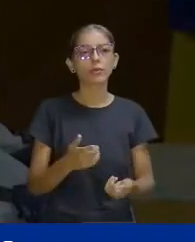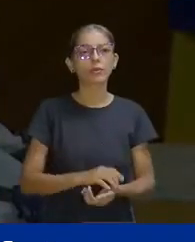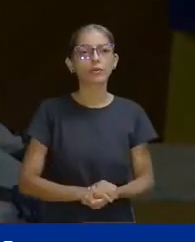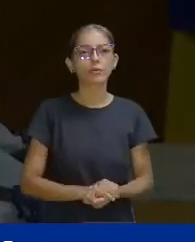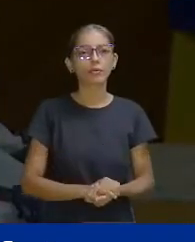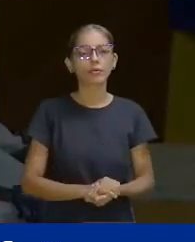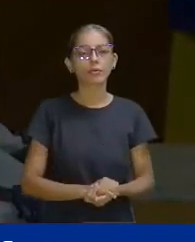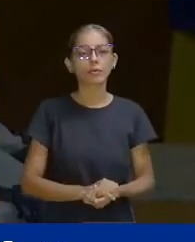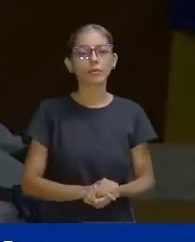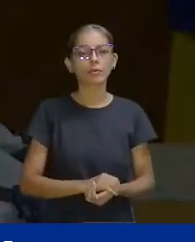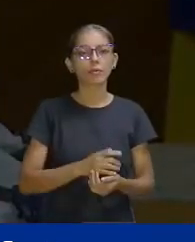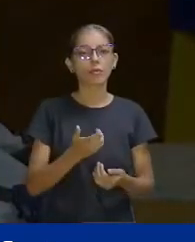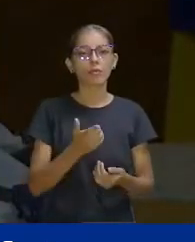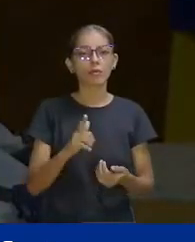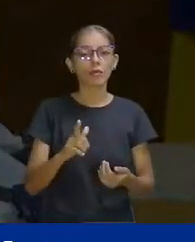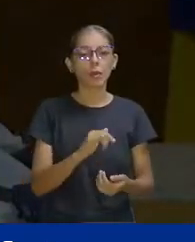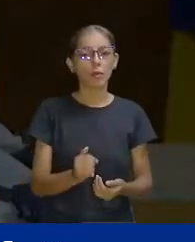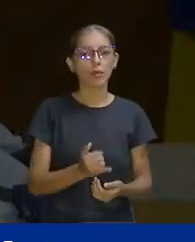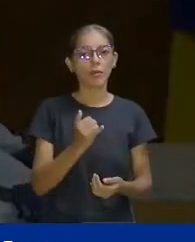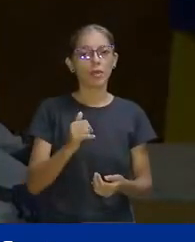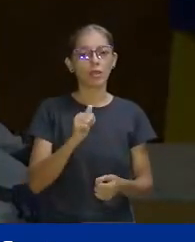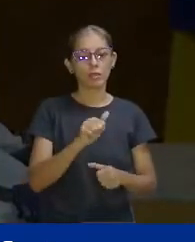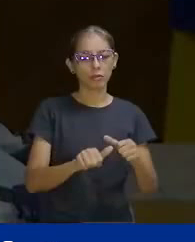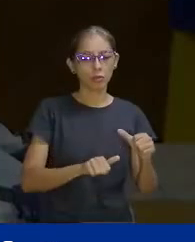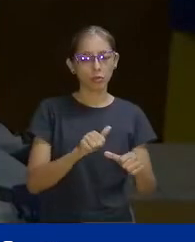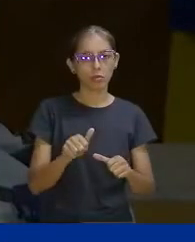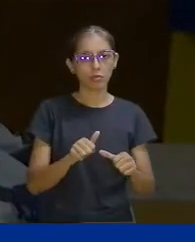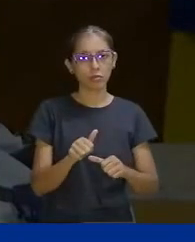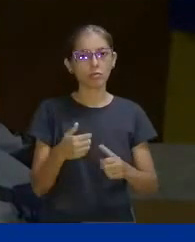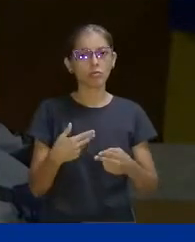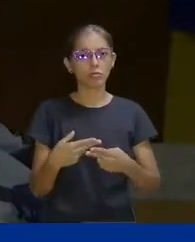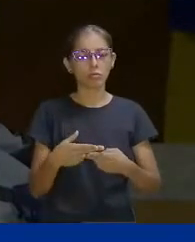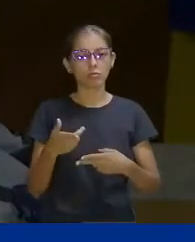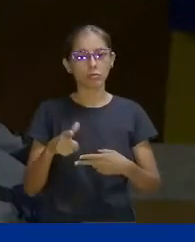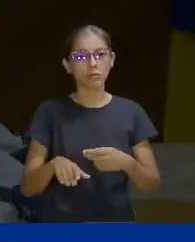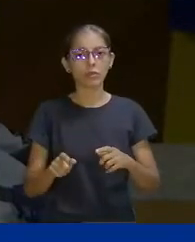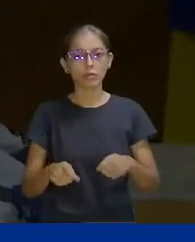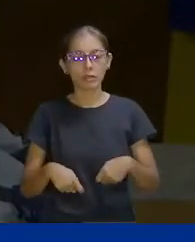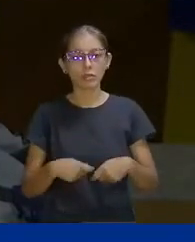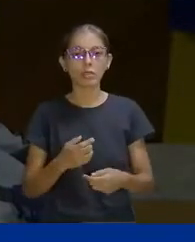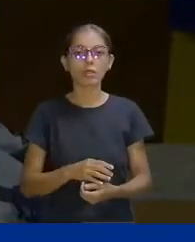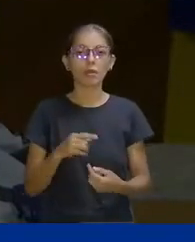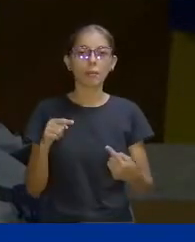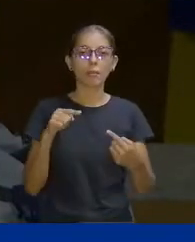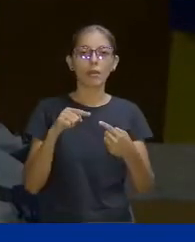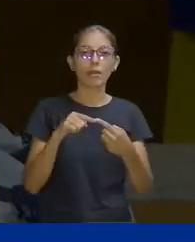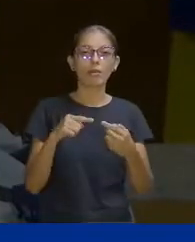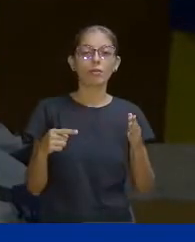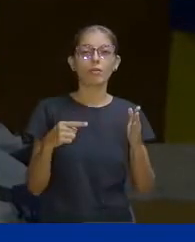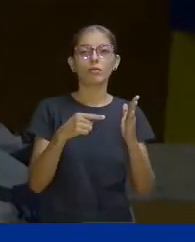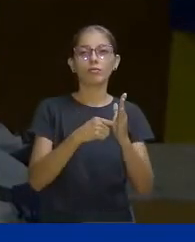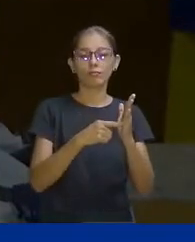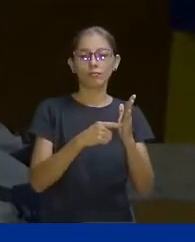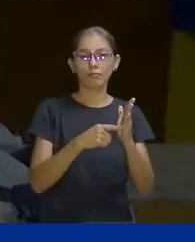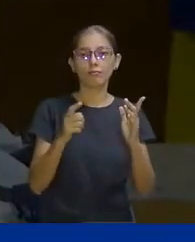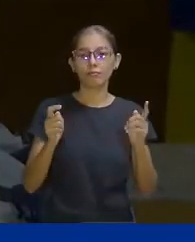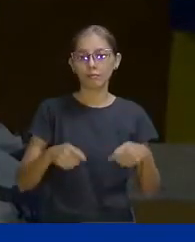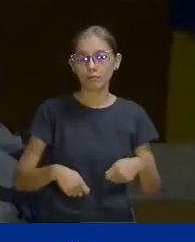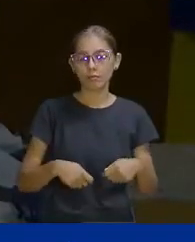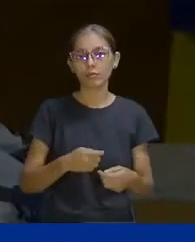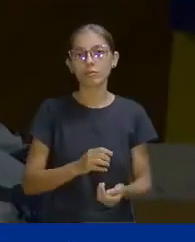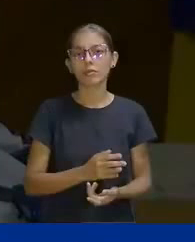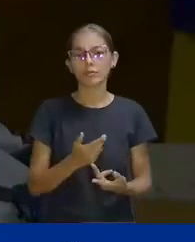reciclagem, estabelecendo princípios e diretrizes, ações e metas a serem alcançadas, plano de gerenciamento desses